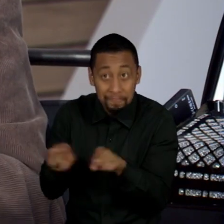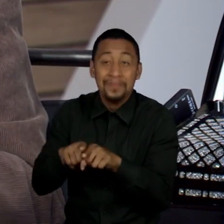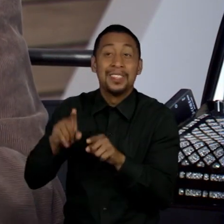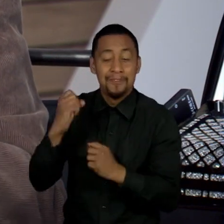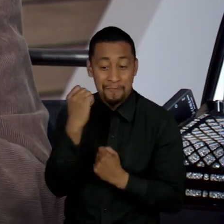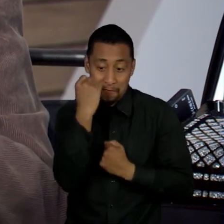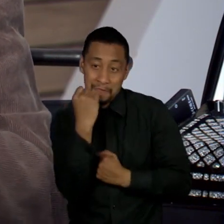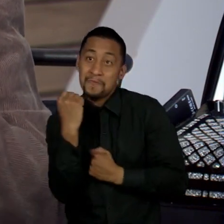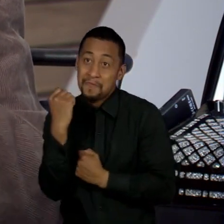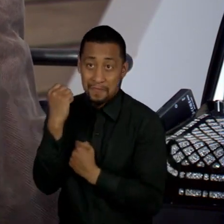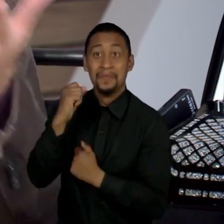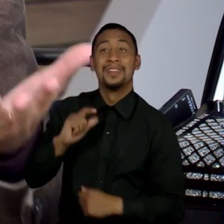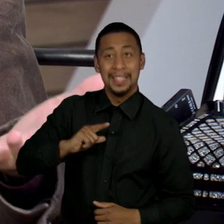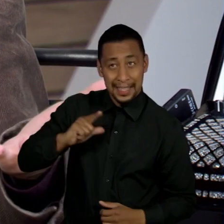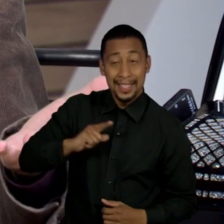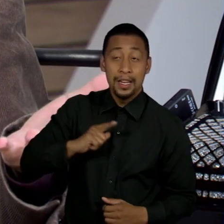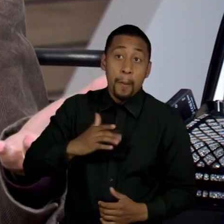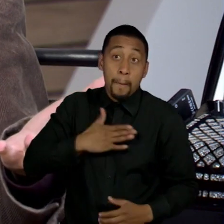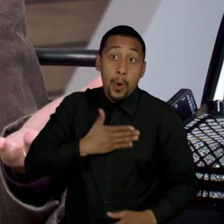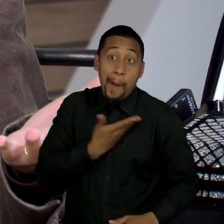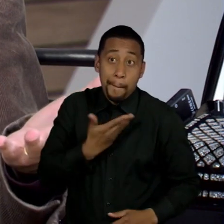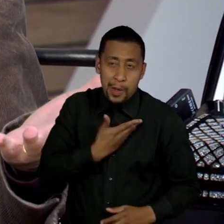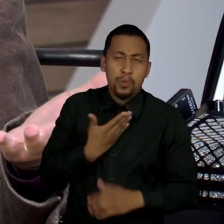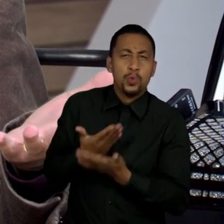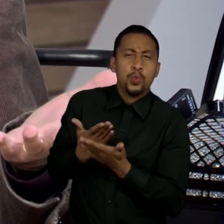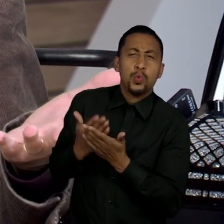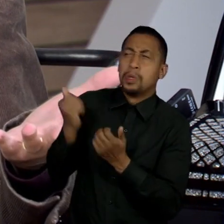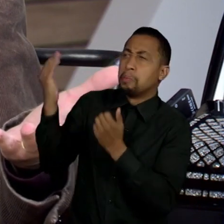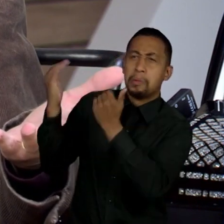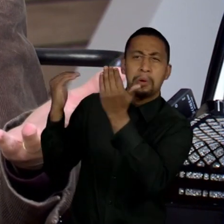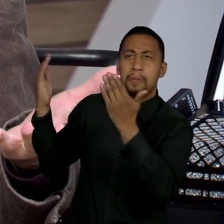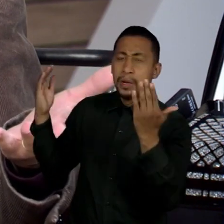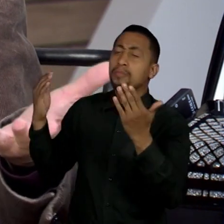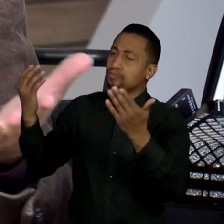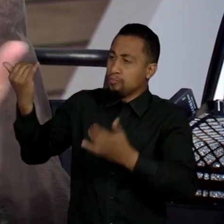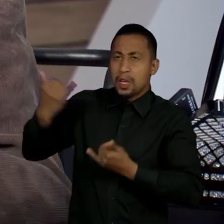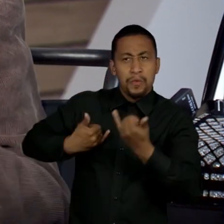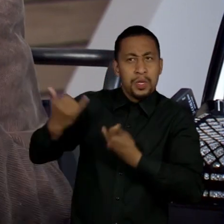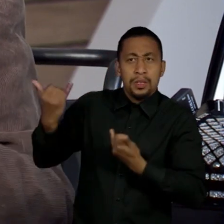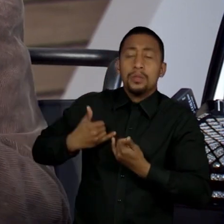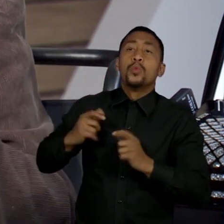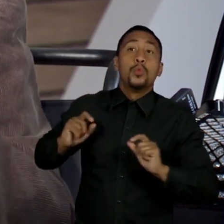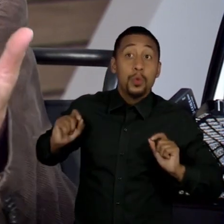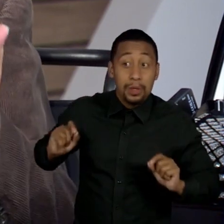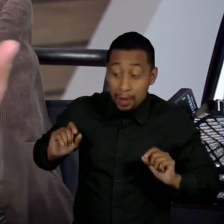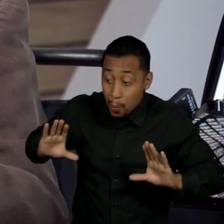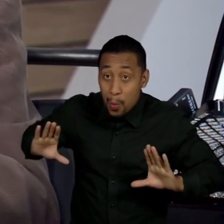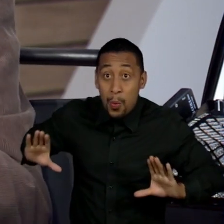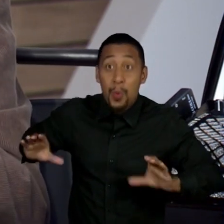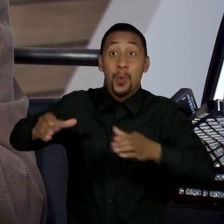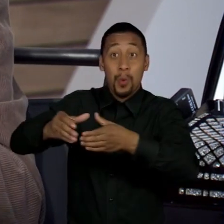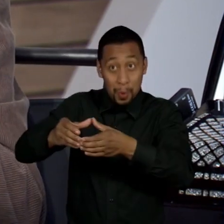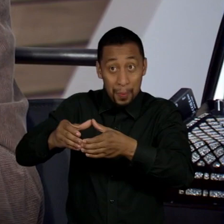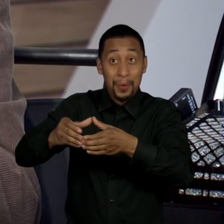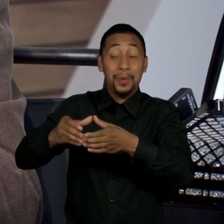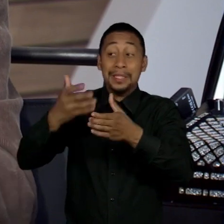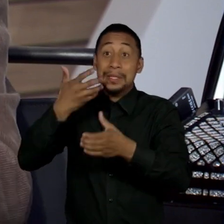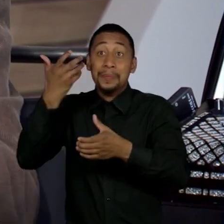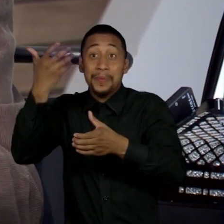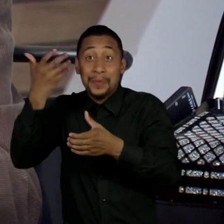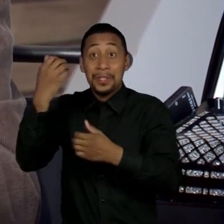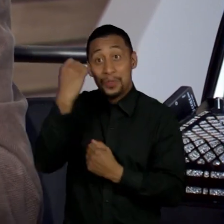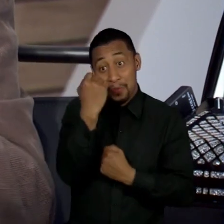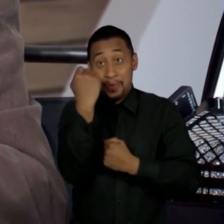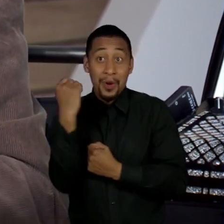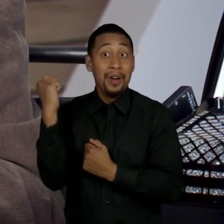forró e que tem bandas de forró em outros países. Esses dias eu recebi pelas redes sociais, um pedido de